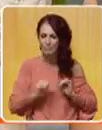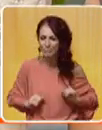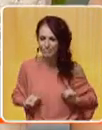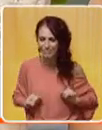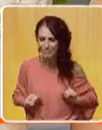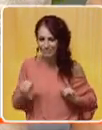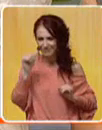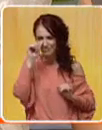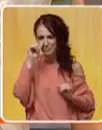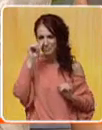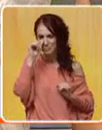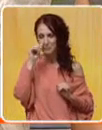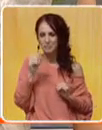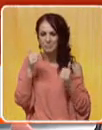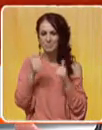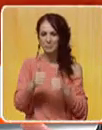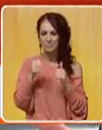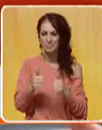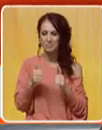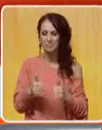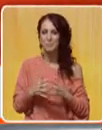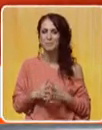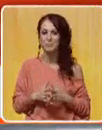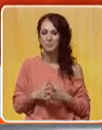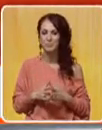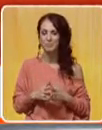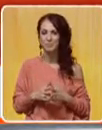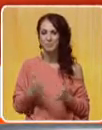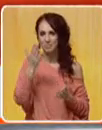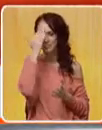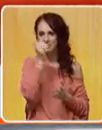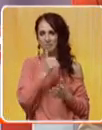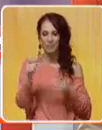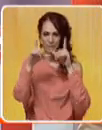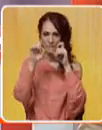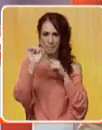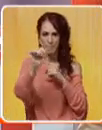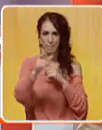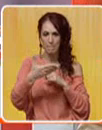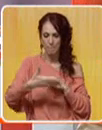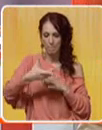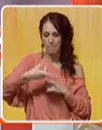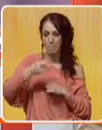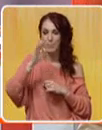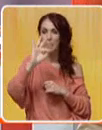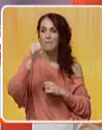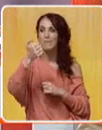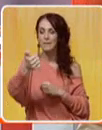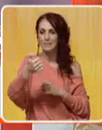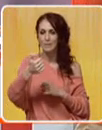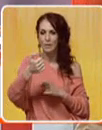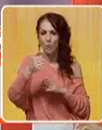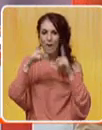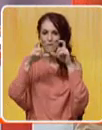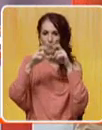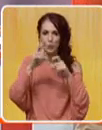por aí olha que bom eu acho Fantástico é que aquela fotografia é de 1945 eu acho isto